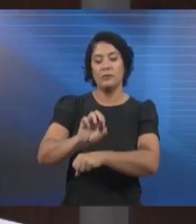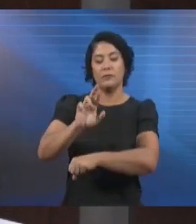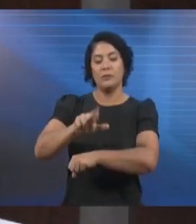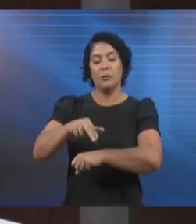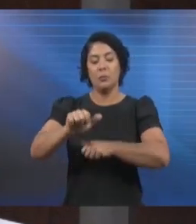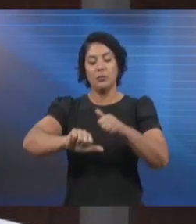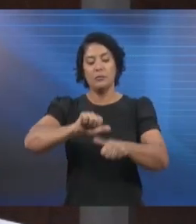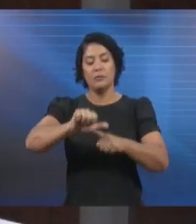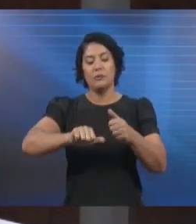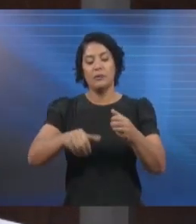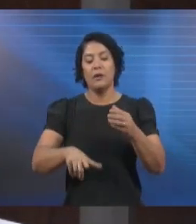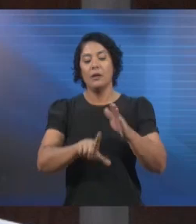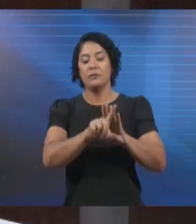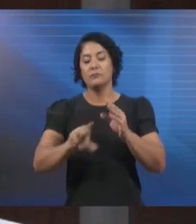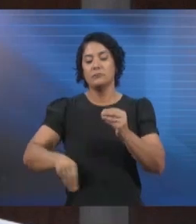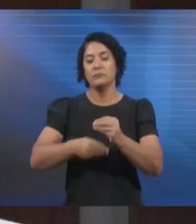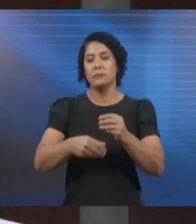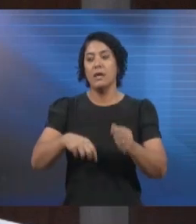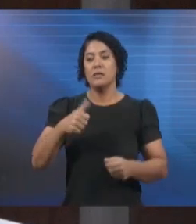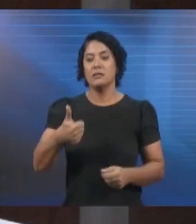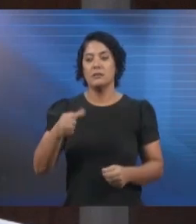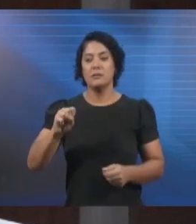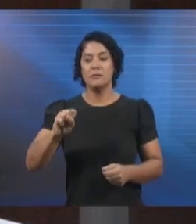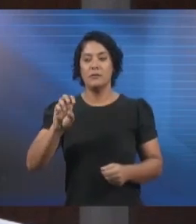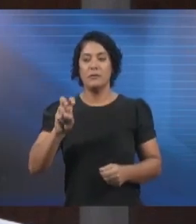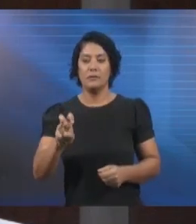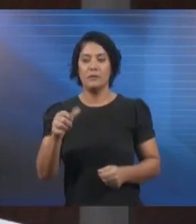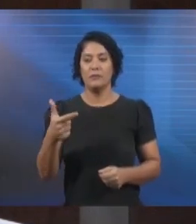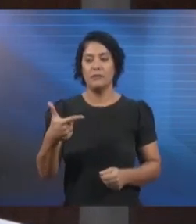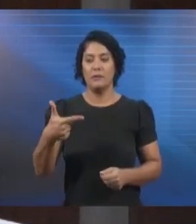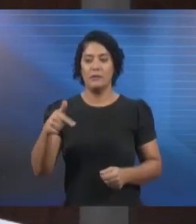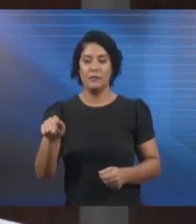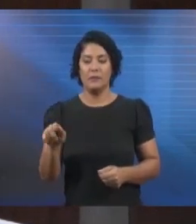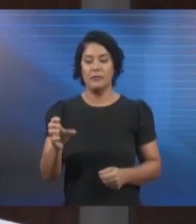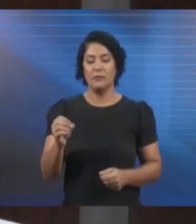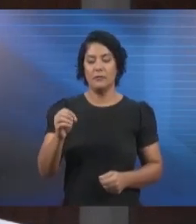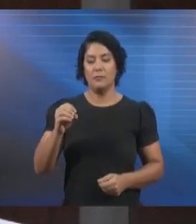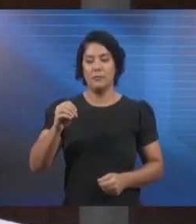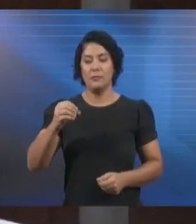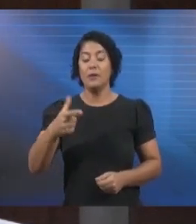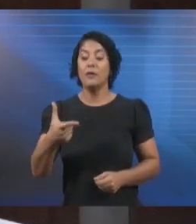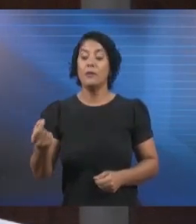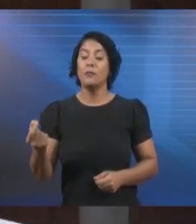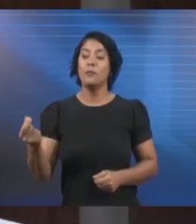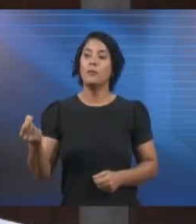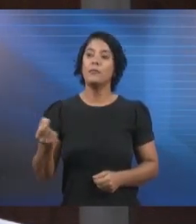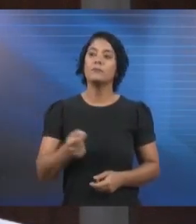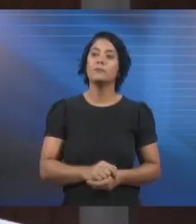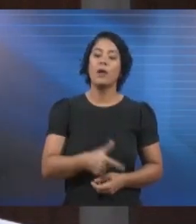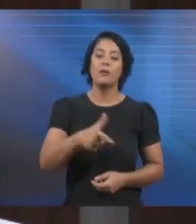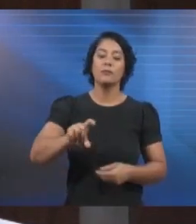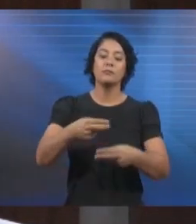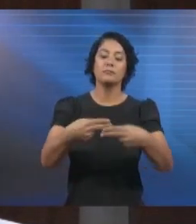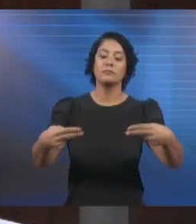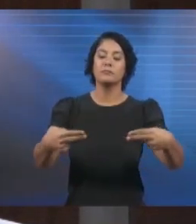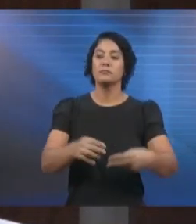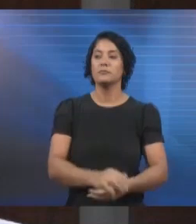alterando a lei complementar número 185 de 27 de Dezembro de 2000 e das outras